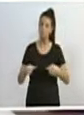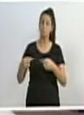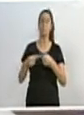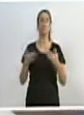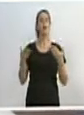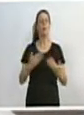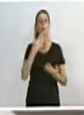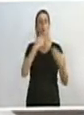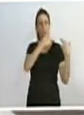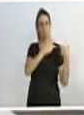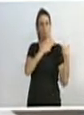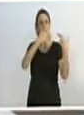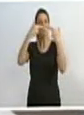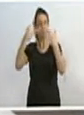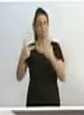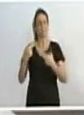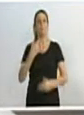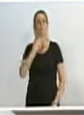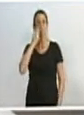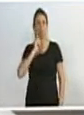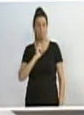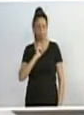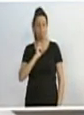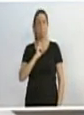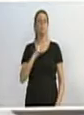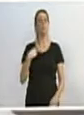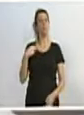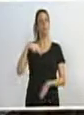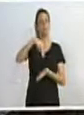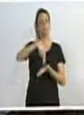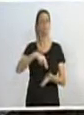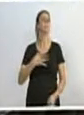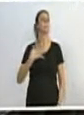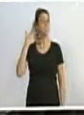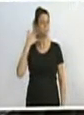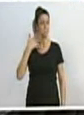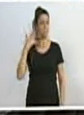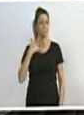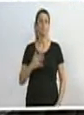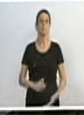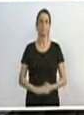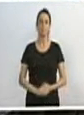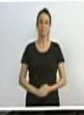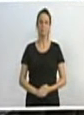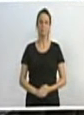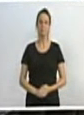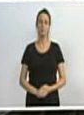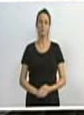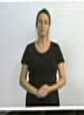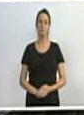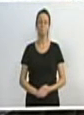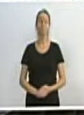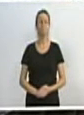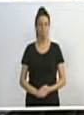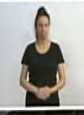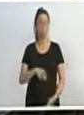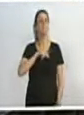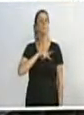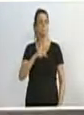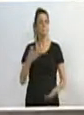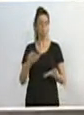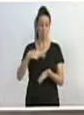condução dos trabalhos ao vereador Fábio Fiedler para que eu possa fazer uso da tribuna. Muito bem, presidente Mário vai fazer uso da